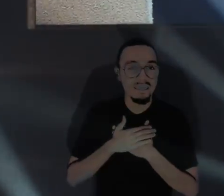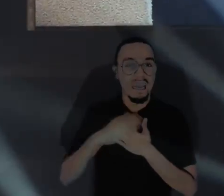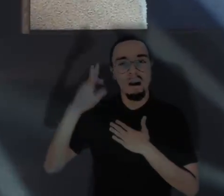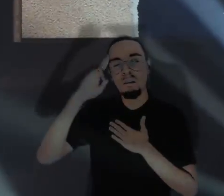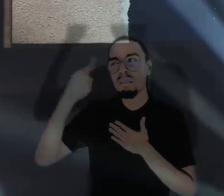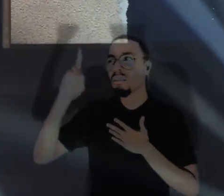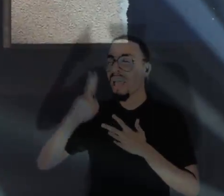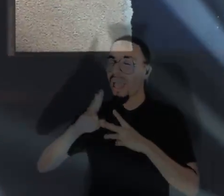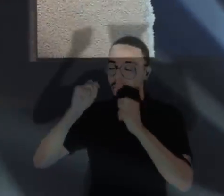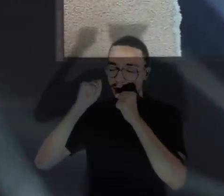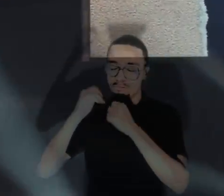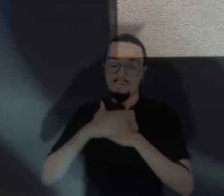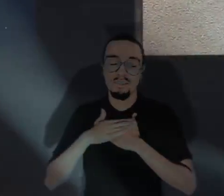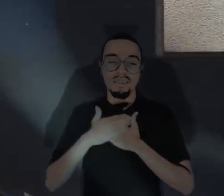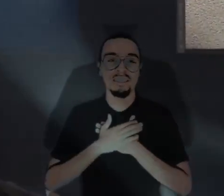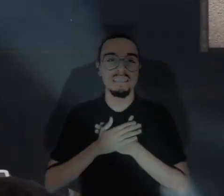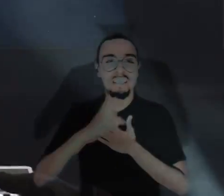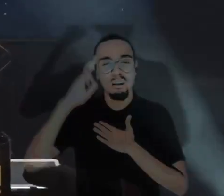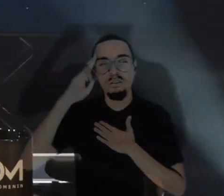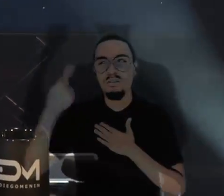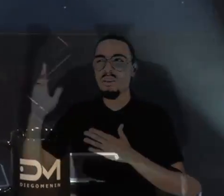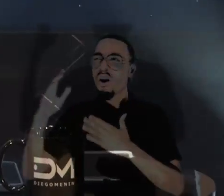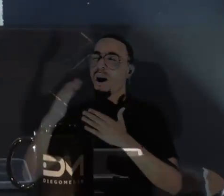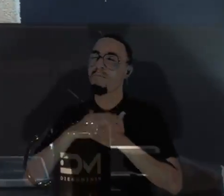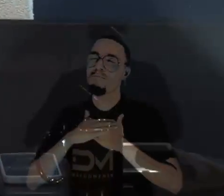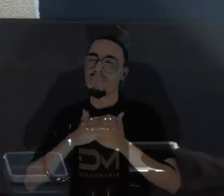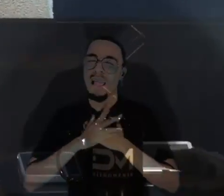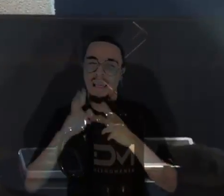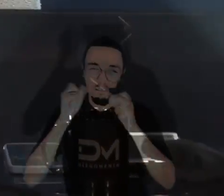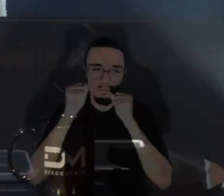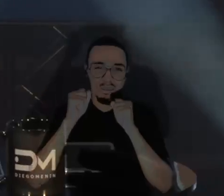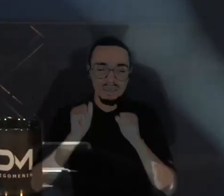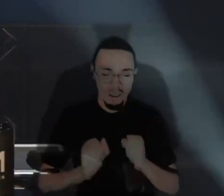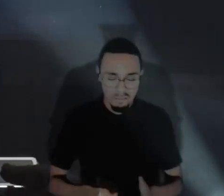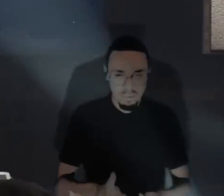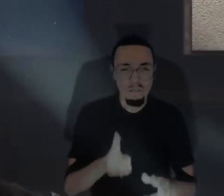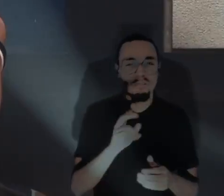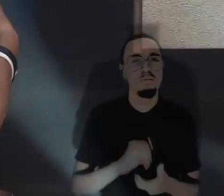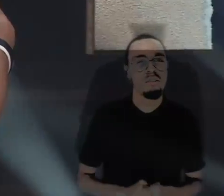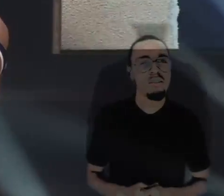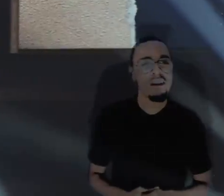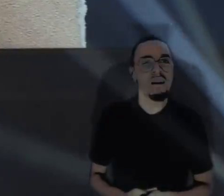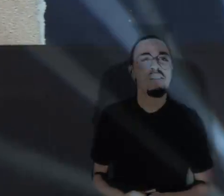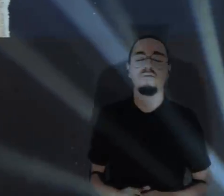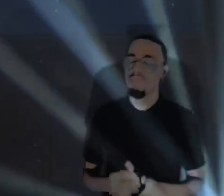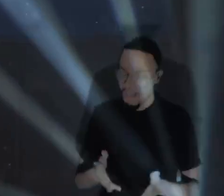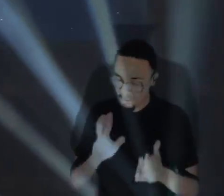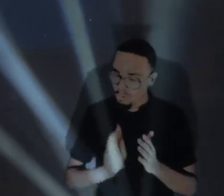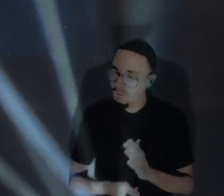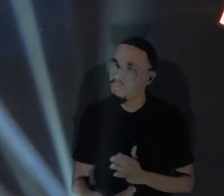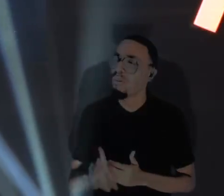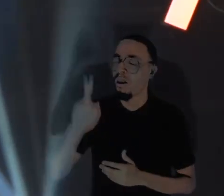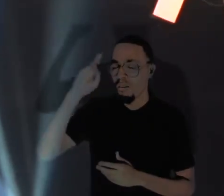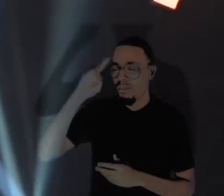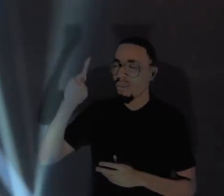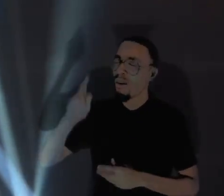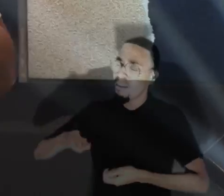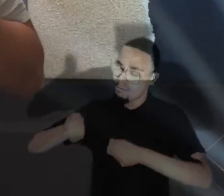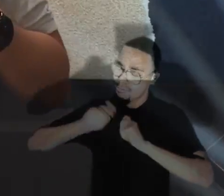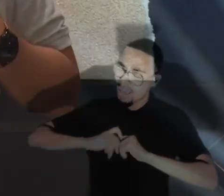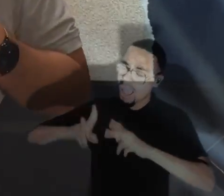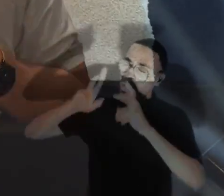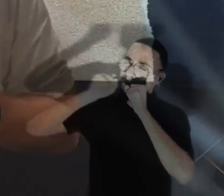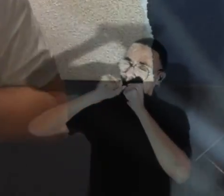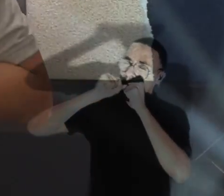fogo. O Senhor é a minha força. O Senhor é a minha força. Cada vez mais alto. O Senhor é a minha força. O Senhor é a minha força. O Senhor é a